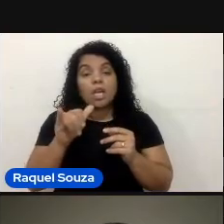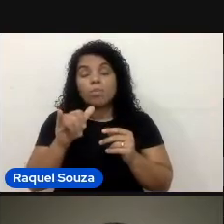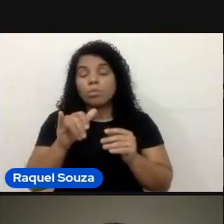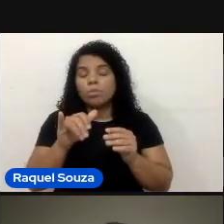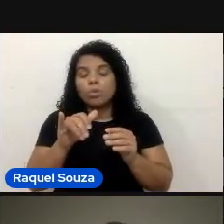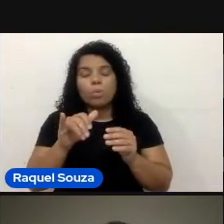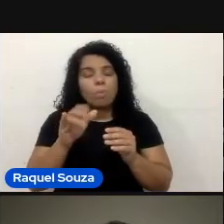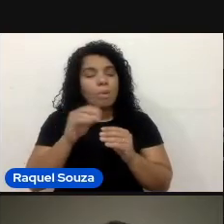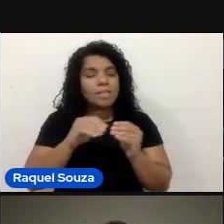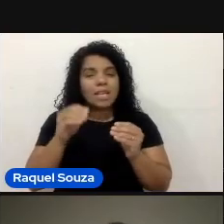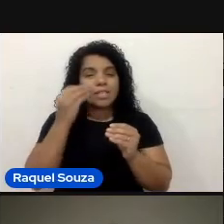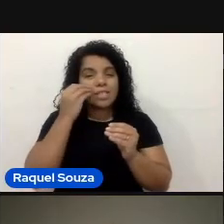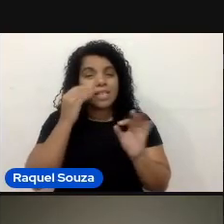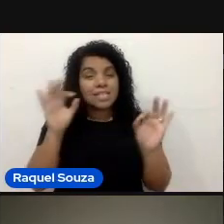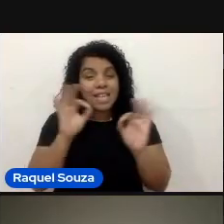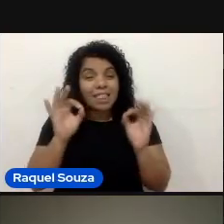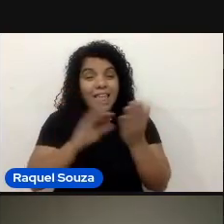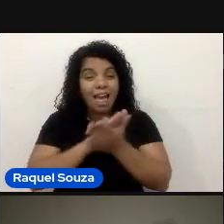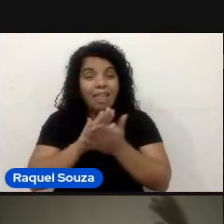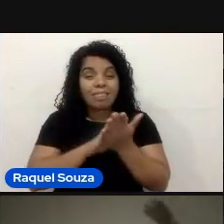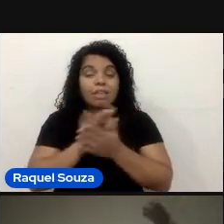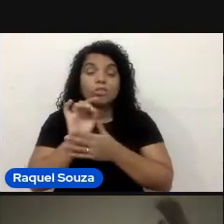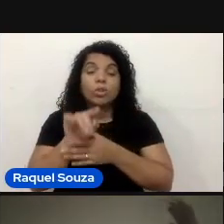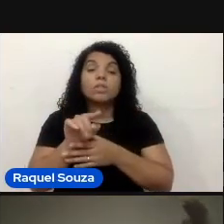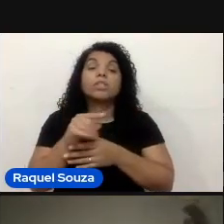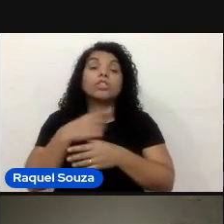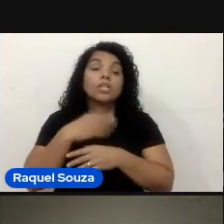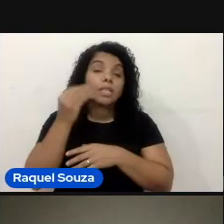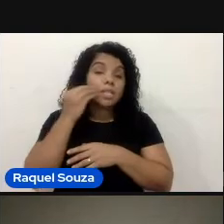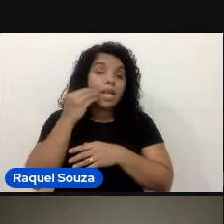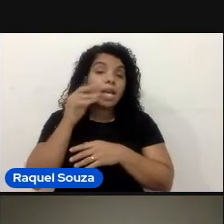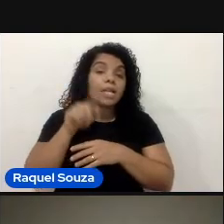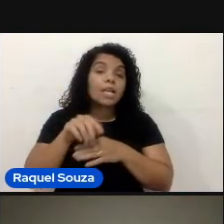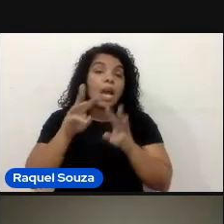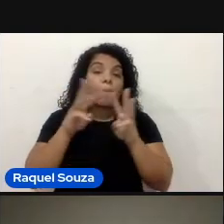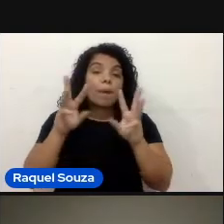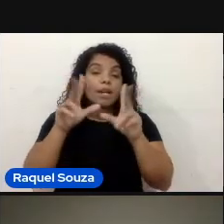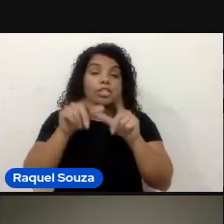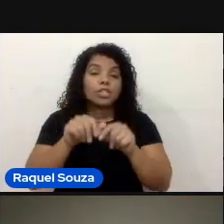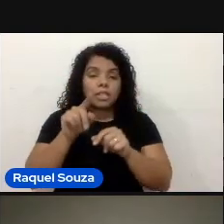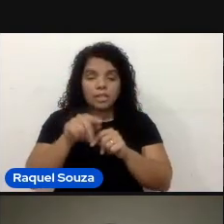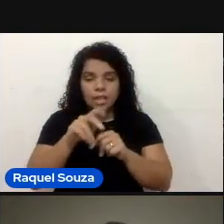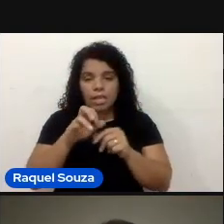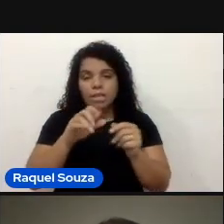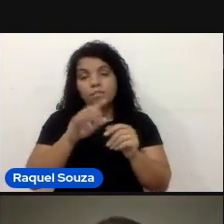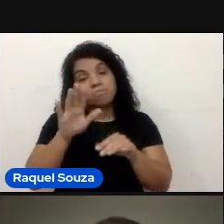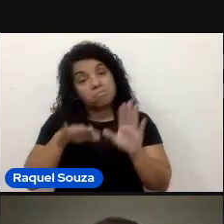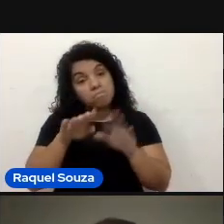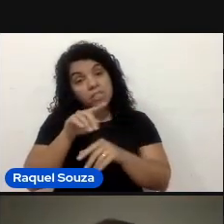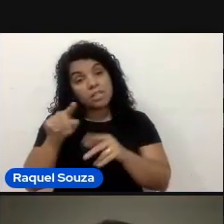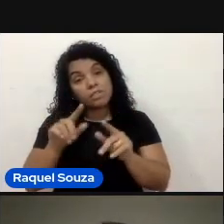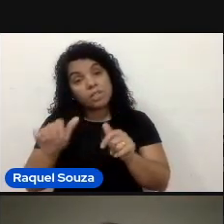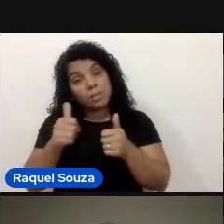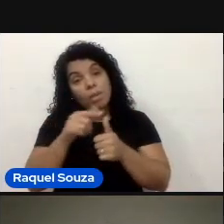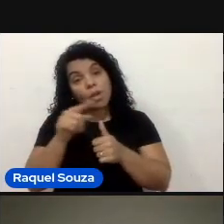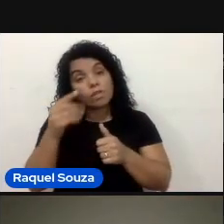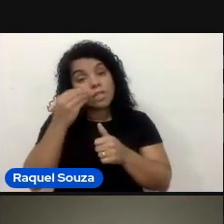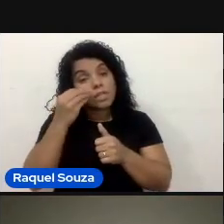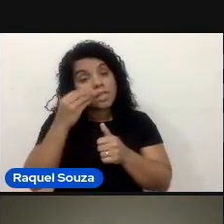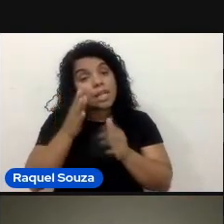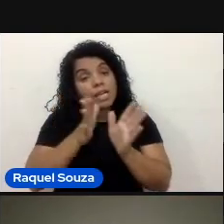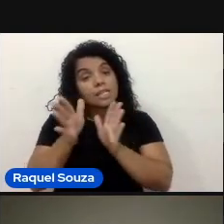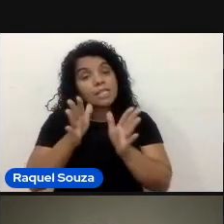aqui, a gente testaria a página inteira. Às vezes, é melhor você testar a acessibilidade de